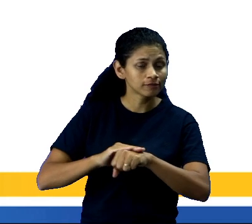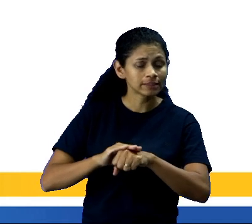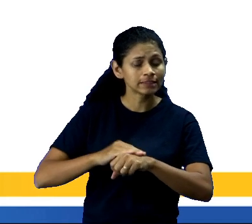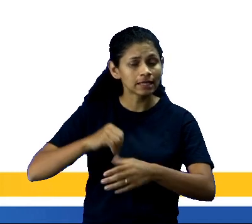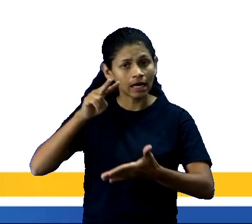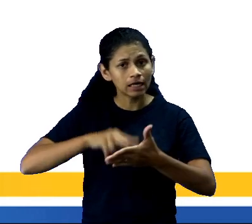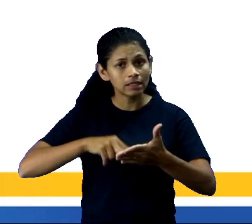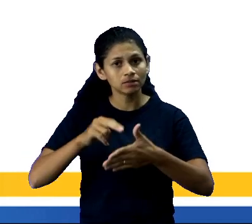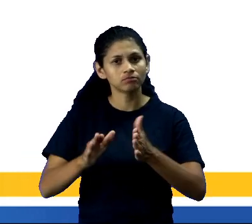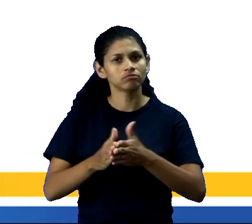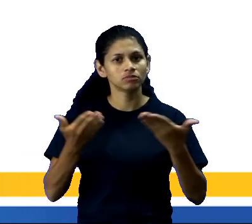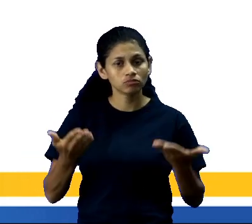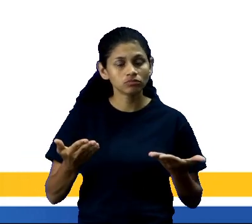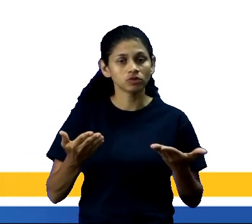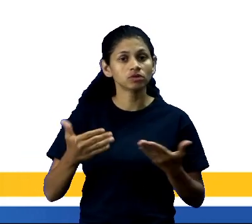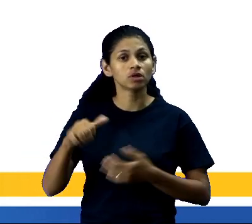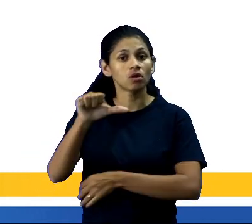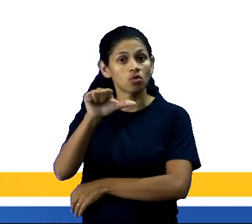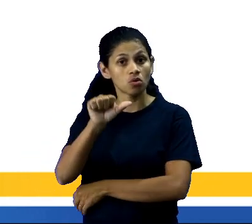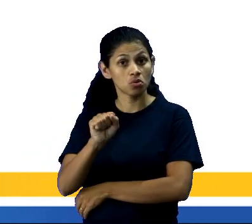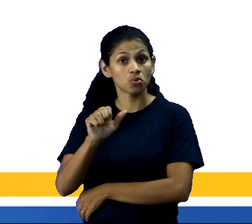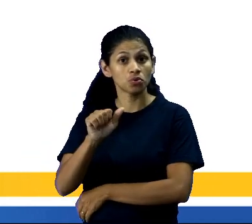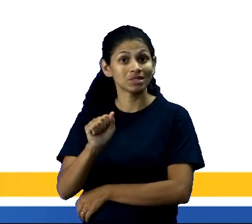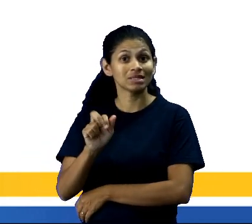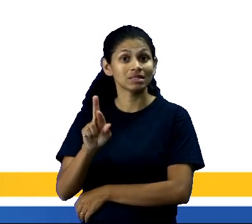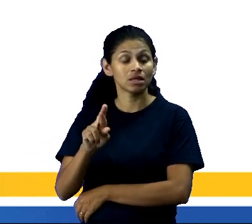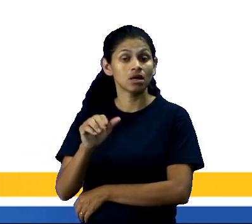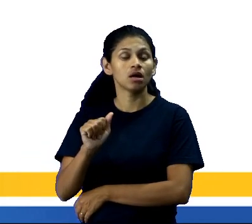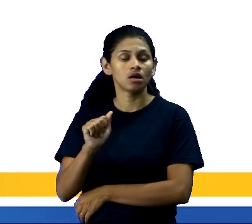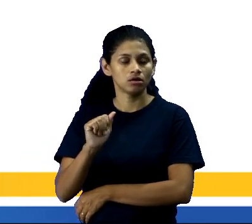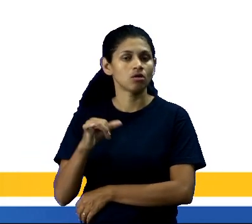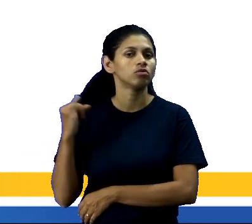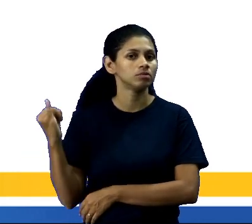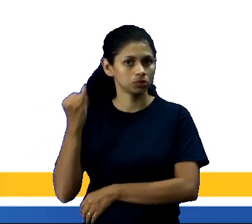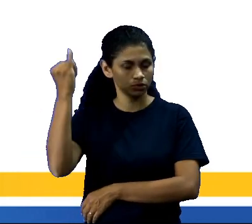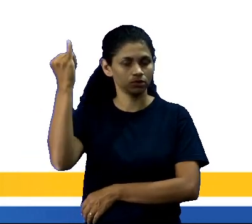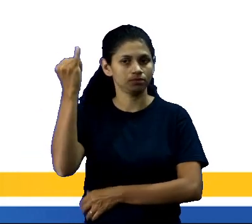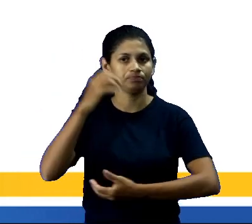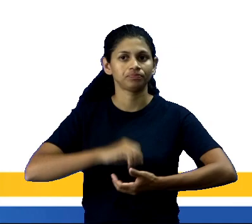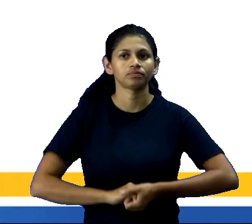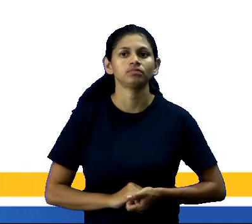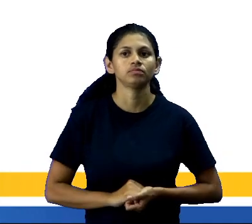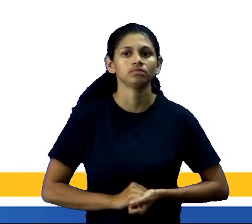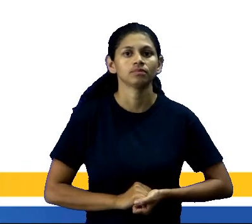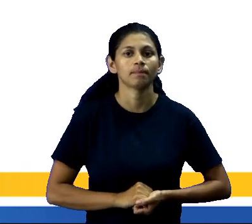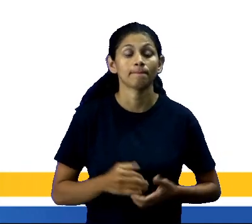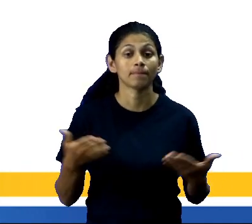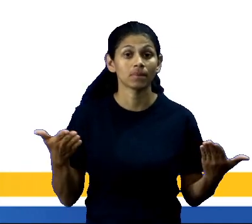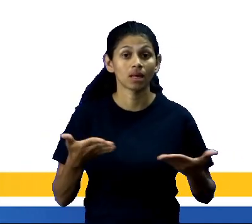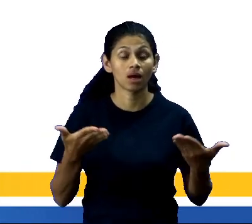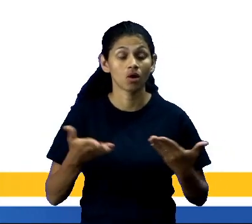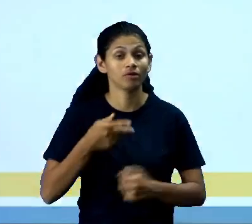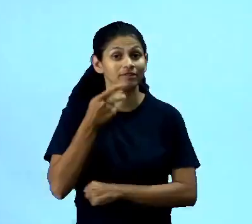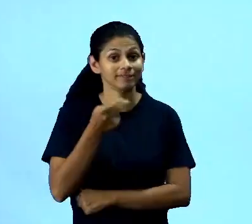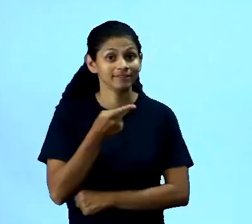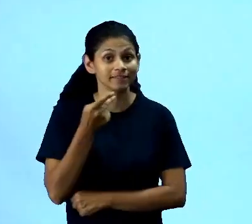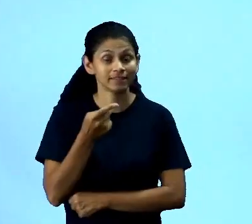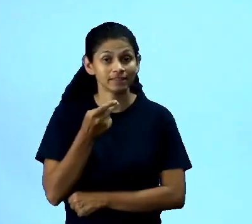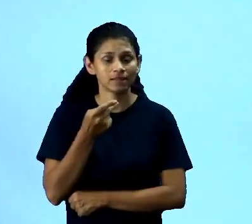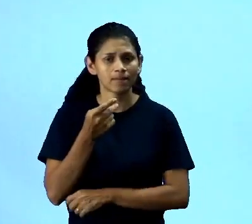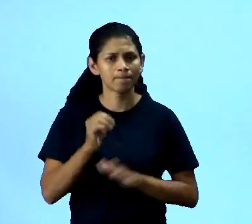livros, ok? Então, o sarau também é um exemplo de leitura compartilhada. Agora, gente, vamos falar,